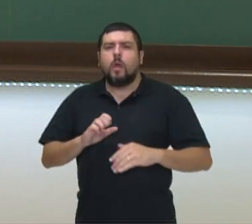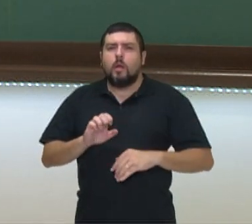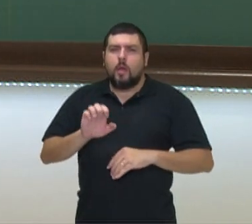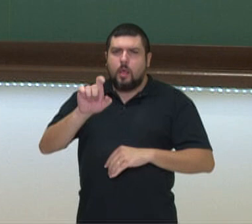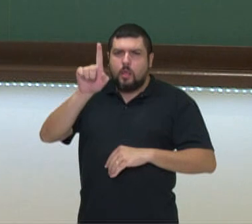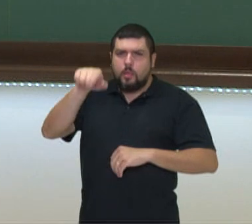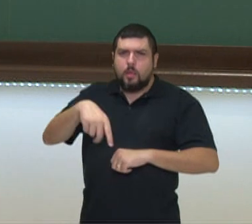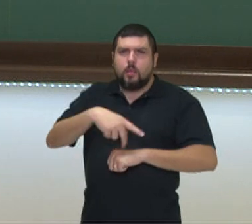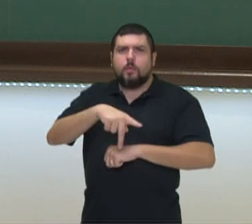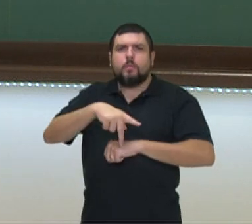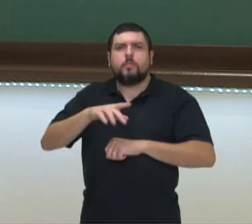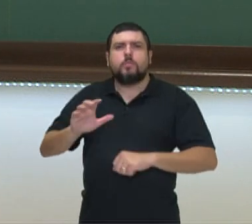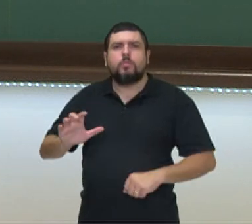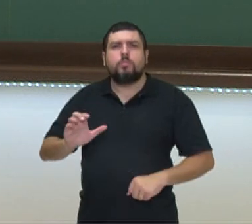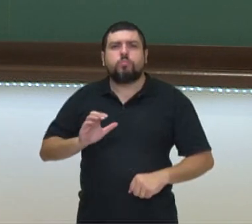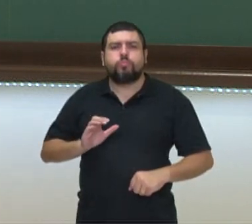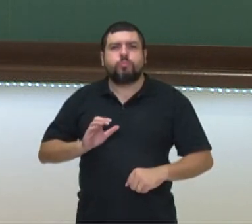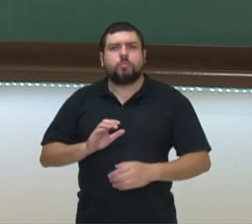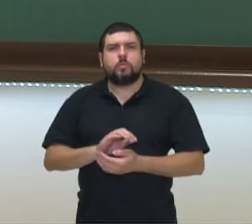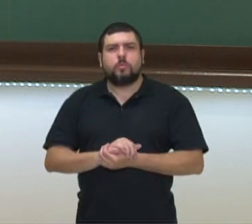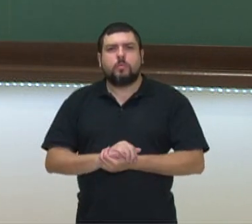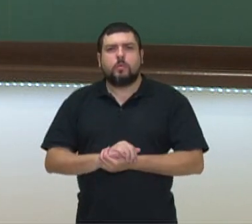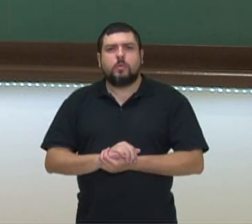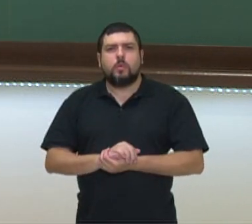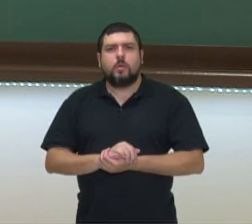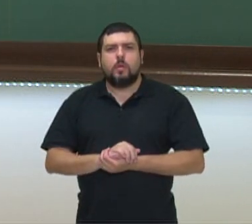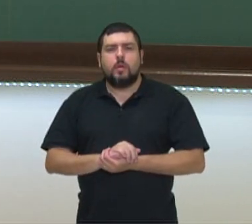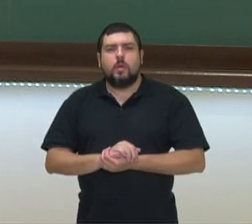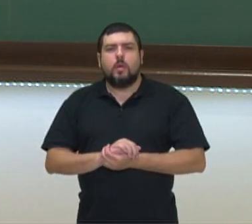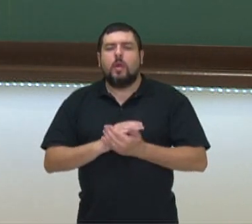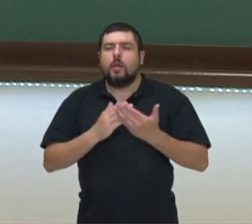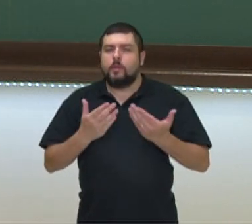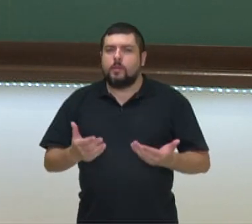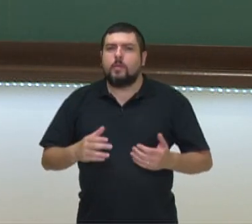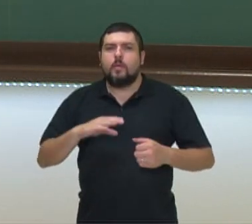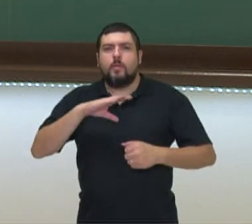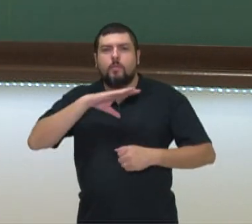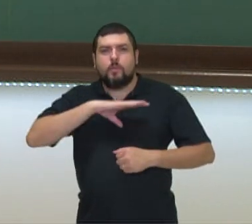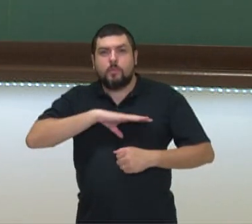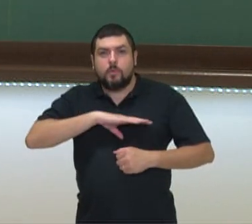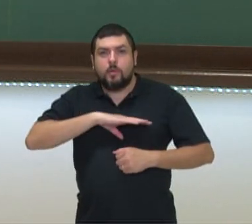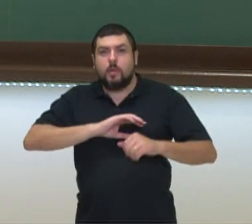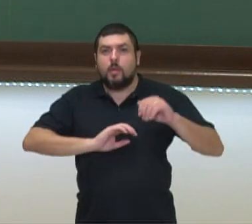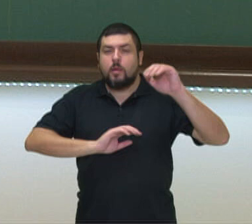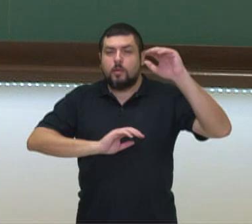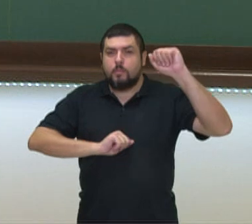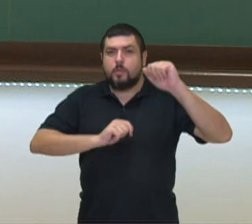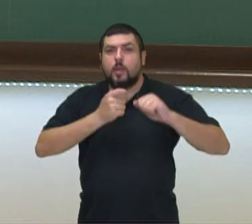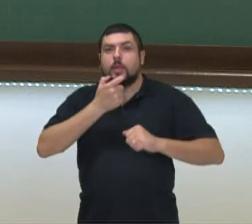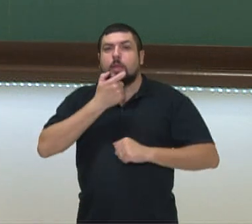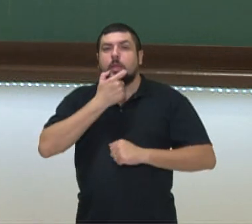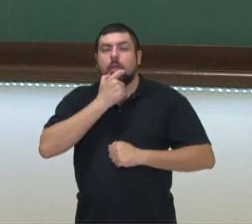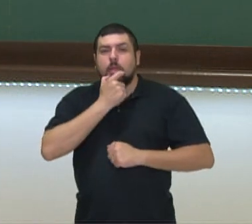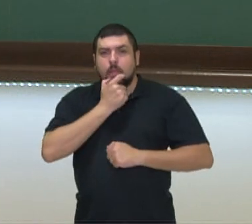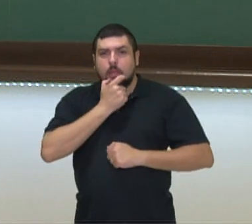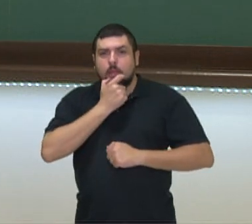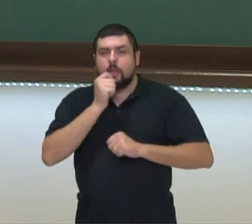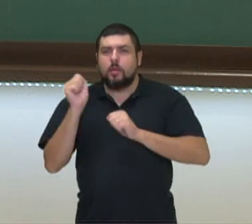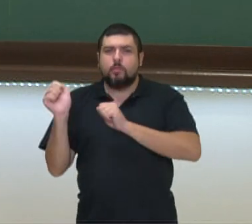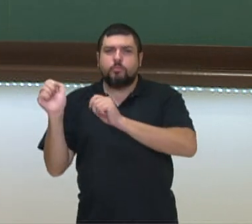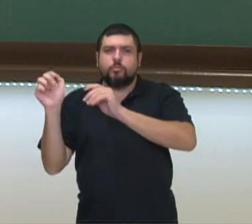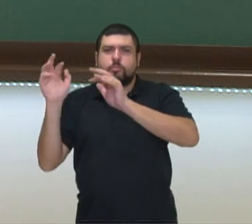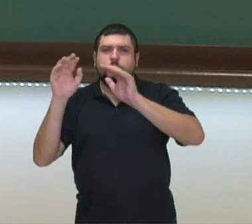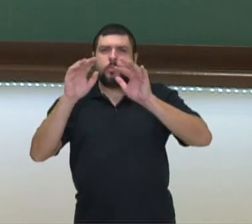principais motivos que fez com que portugueses, espanhóis e ingleses viessem tomar posse e explorar